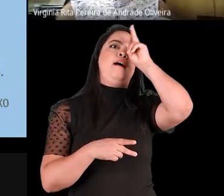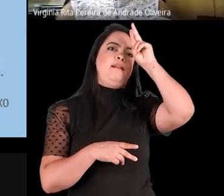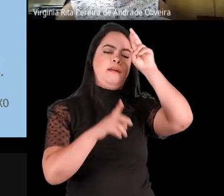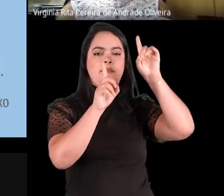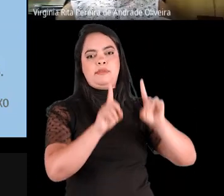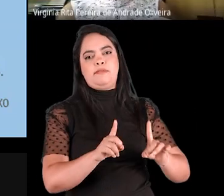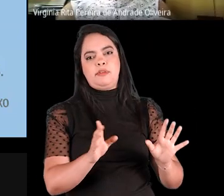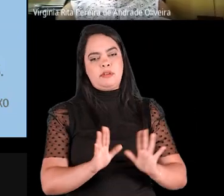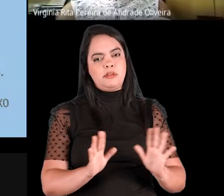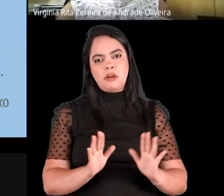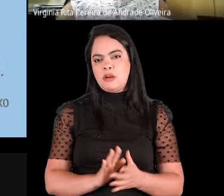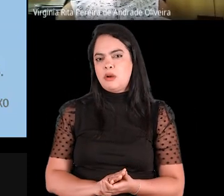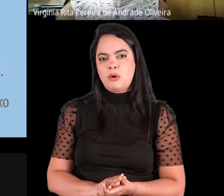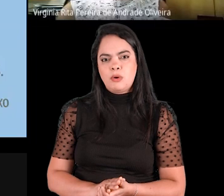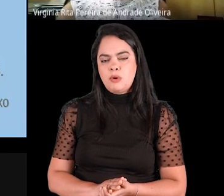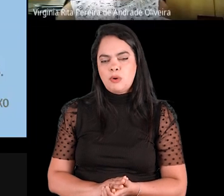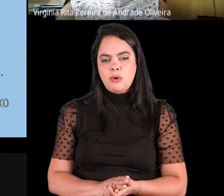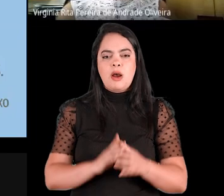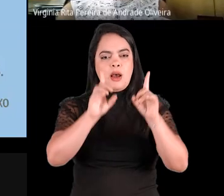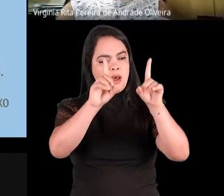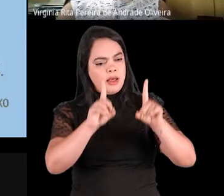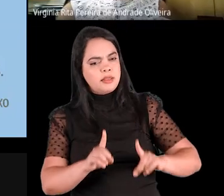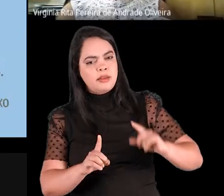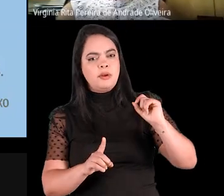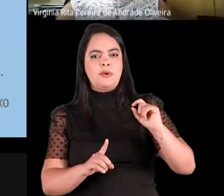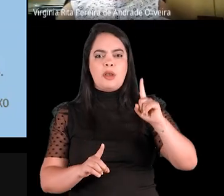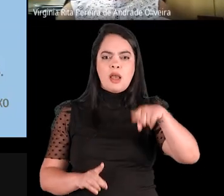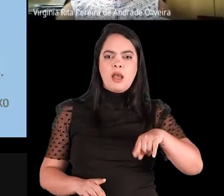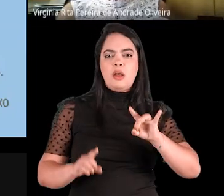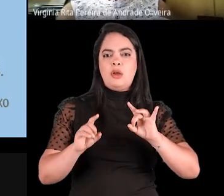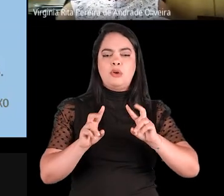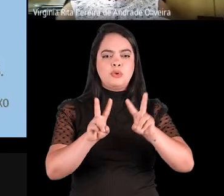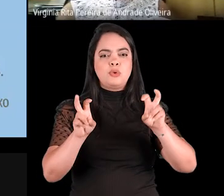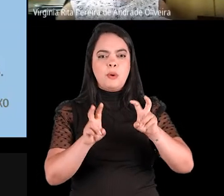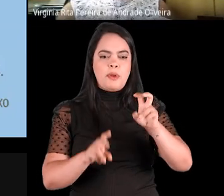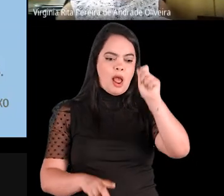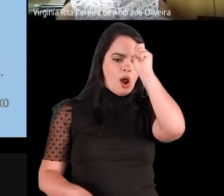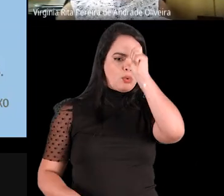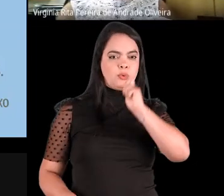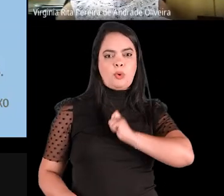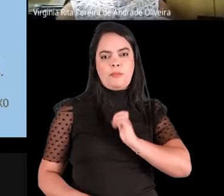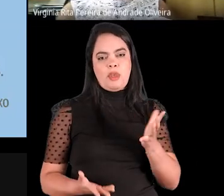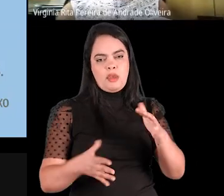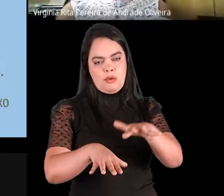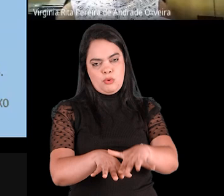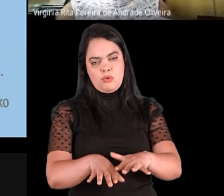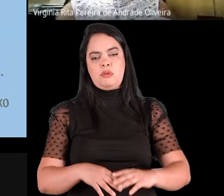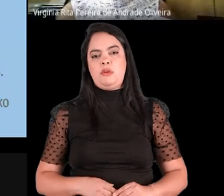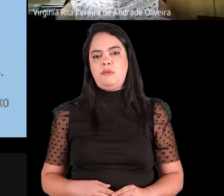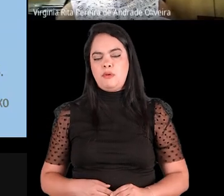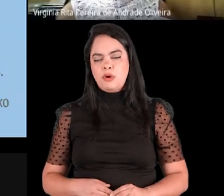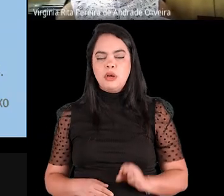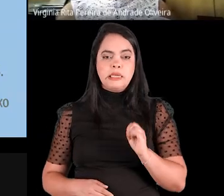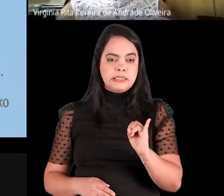O conceito de deficiência, ele tem a ver com a questão da autonomia, inclusive. Então, se eu não dou a essa